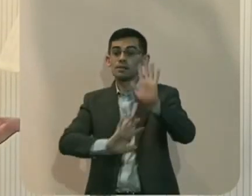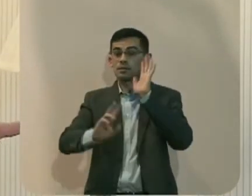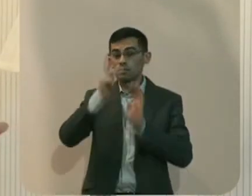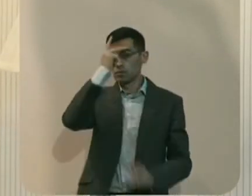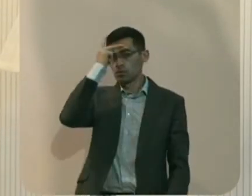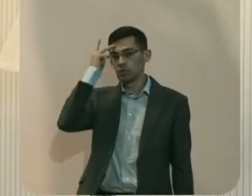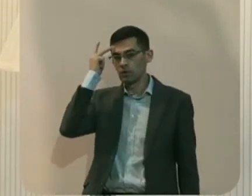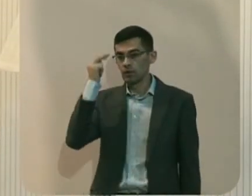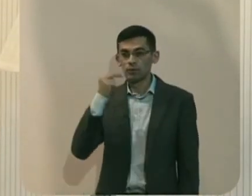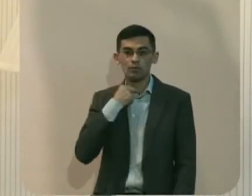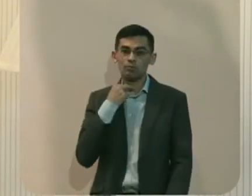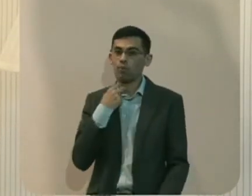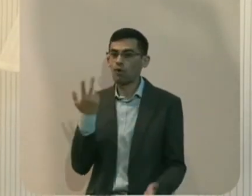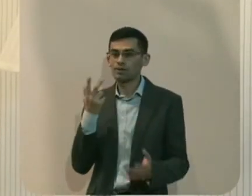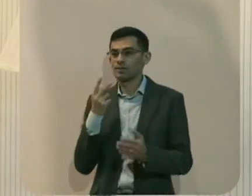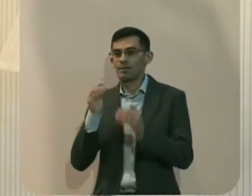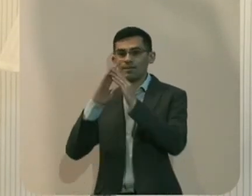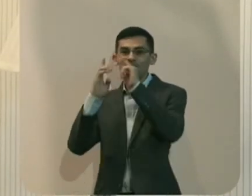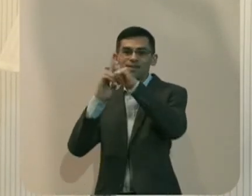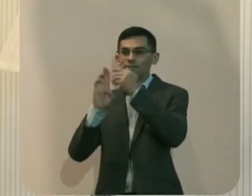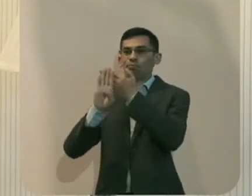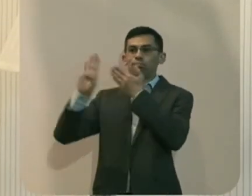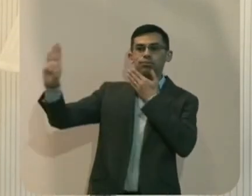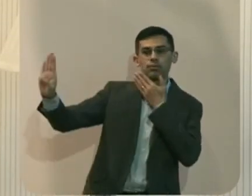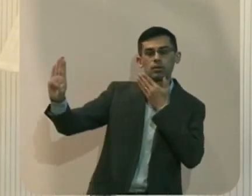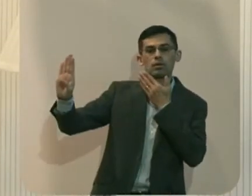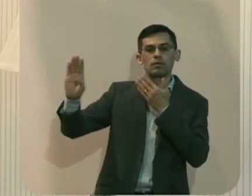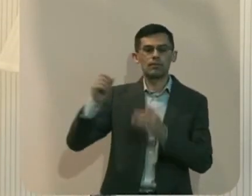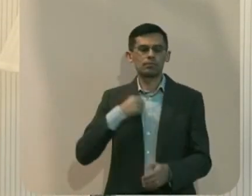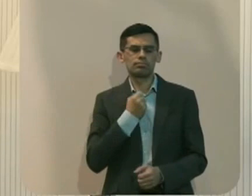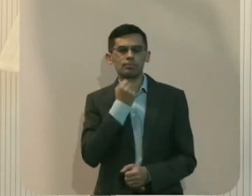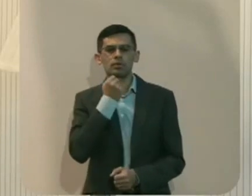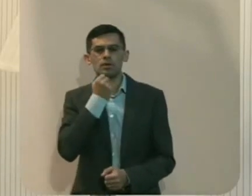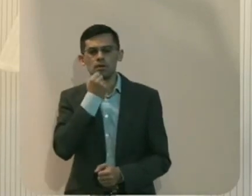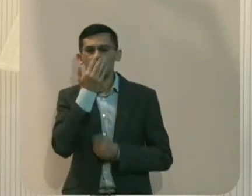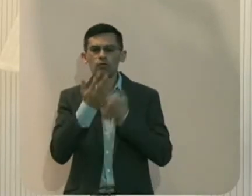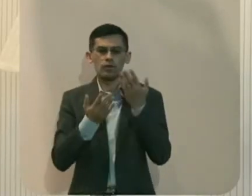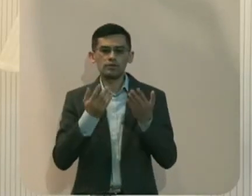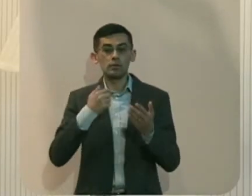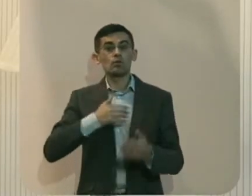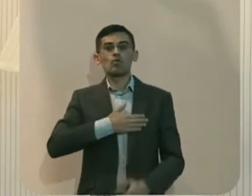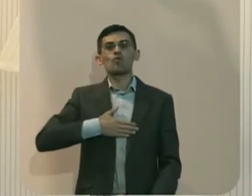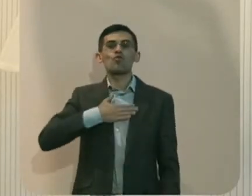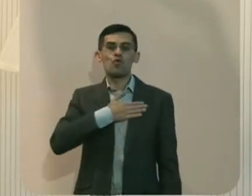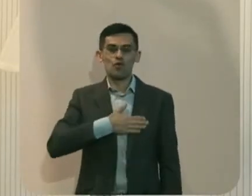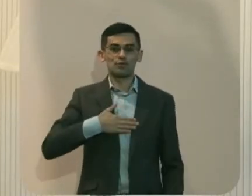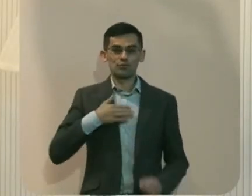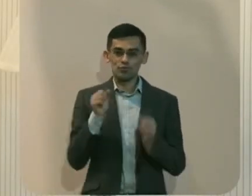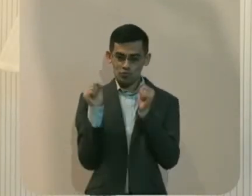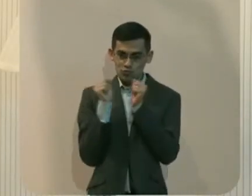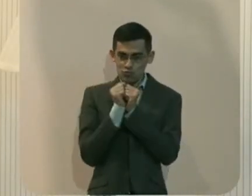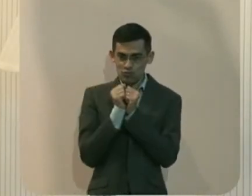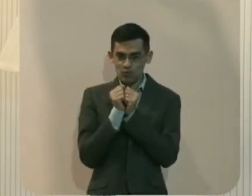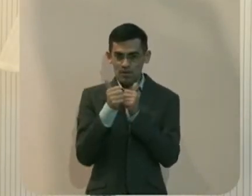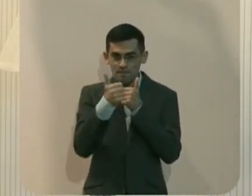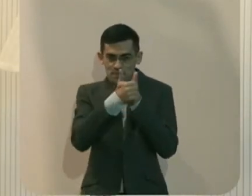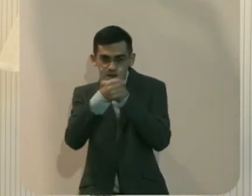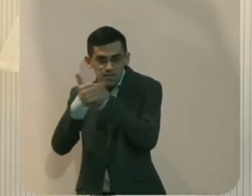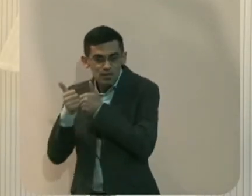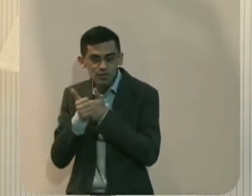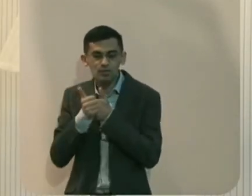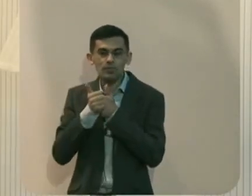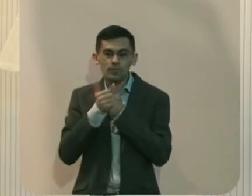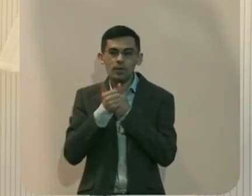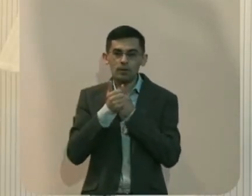assim, não dá para ser igreja desse jeito. Eu confesso para você que eu gosto mais de estar pertinho de você. Eu tenho que dizer para